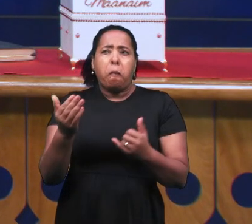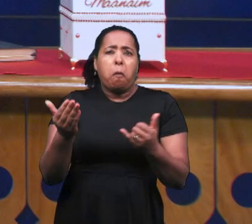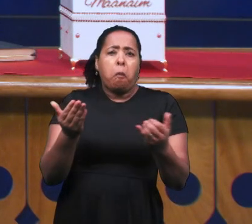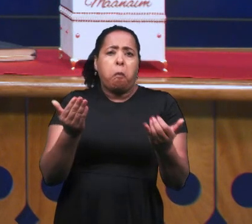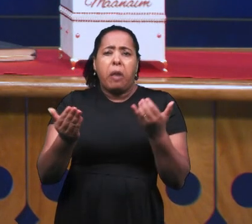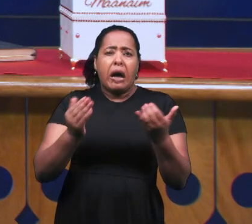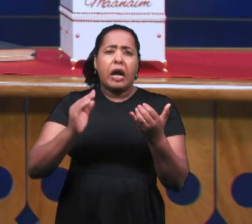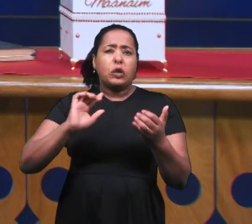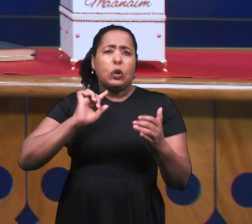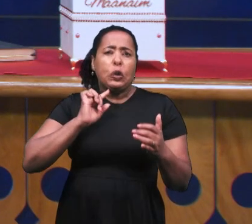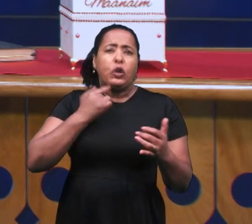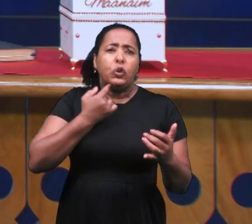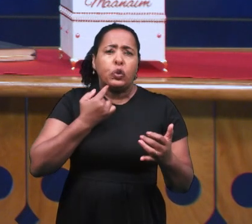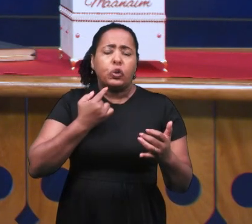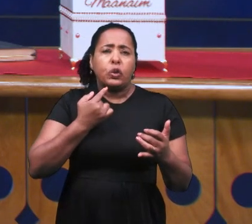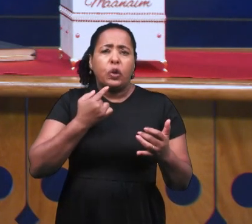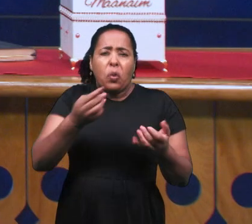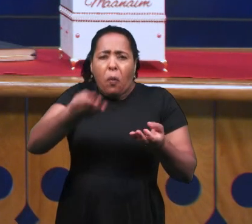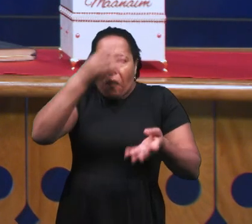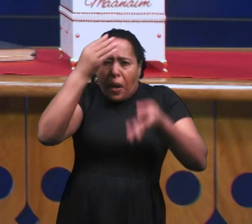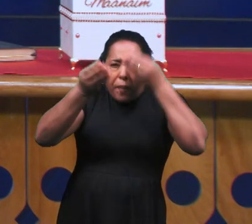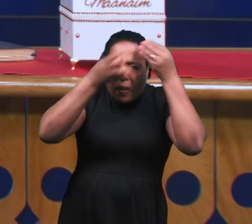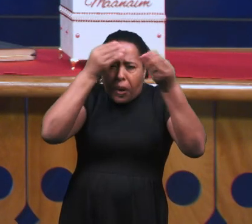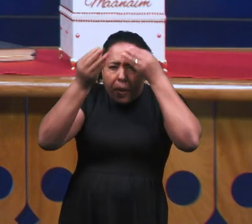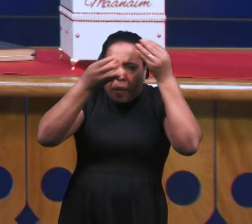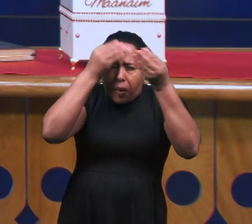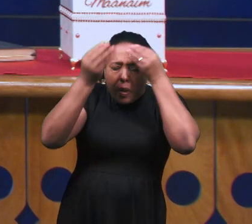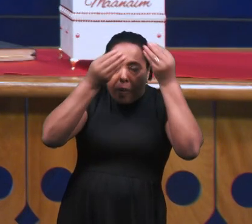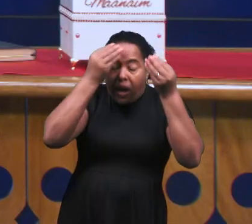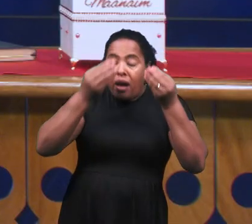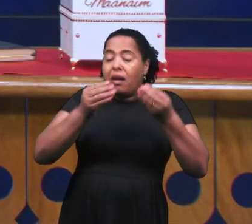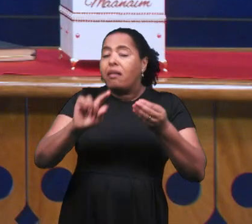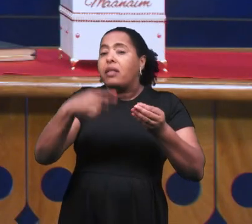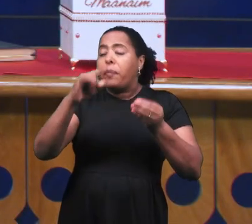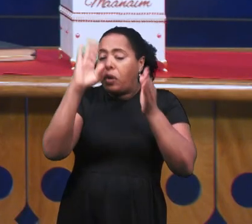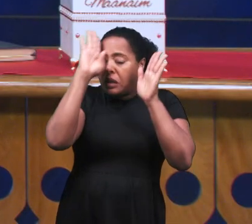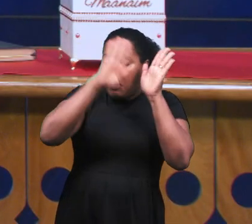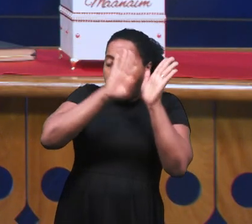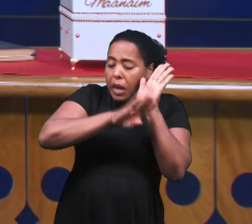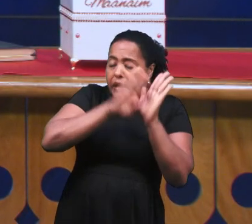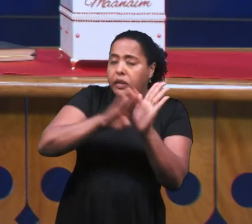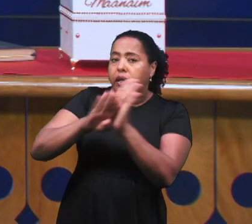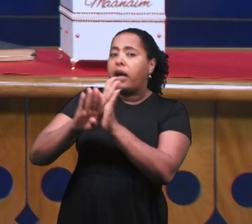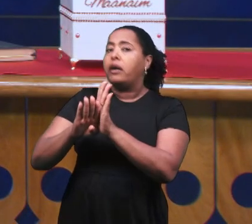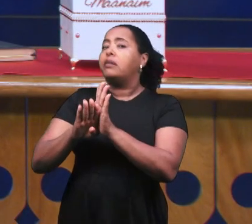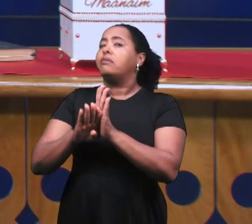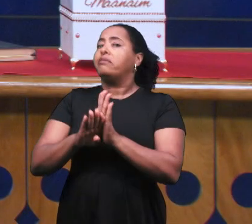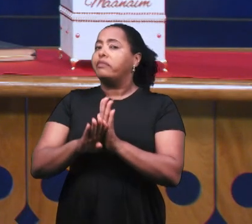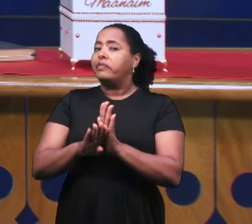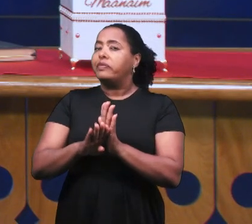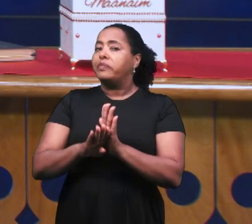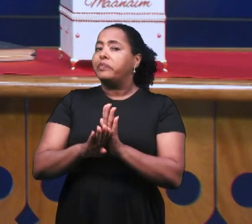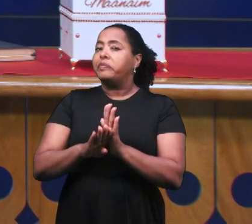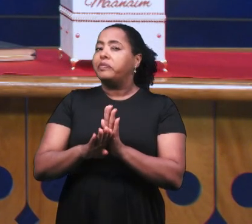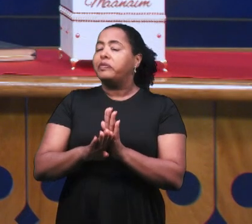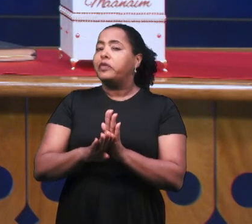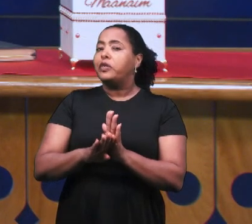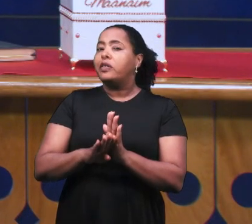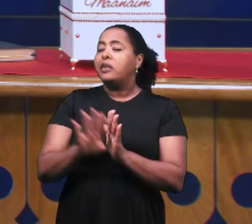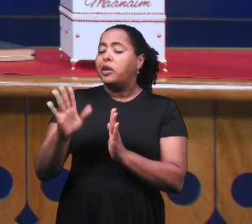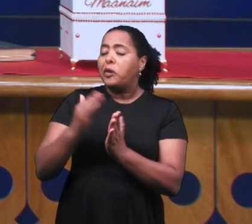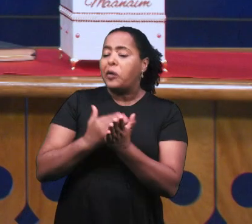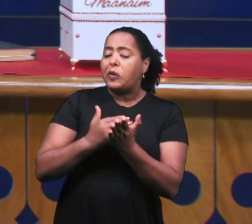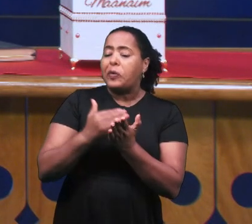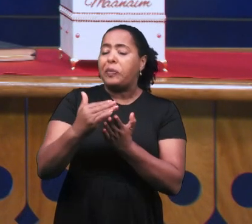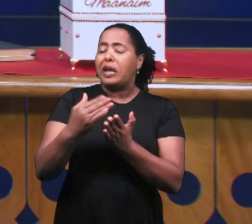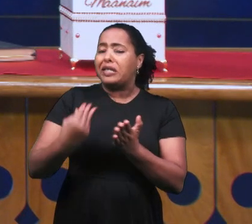religioso. E você, para sair desse lixo religioso, aí você começa a viver isso e